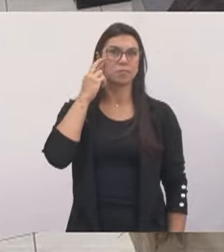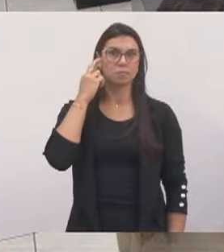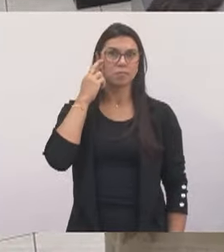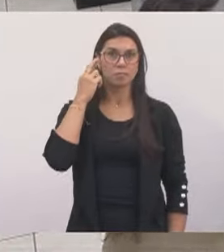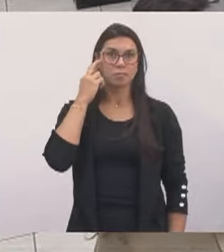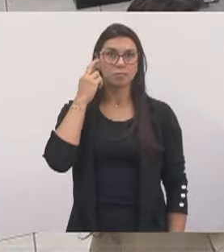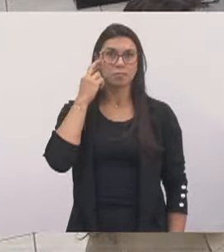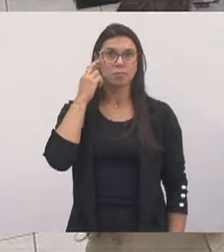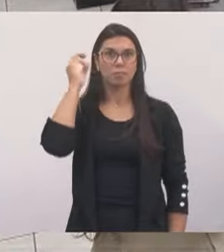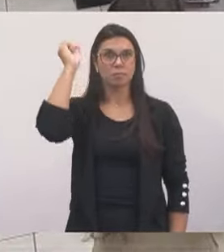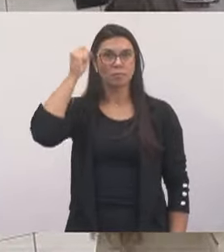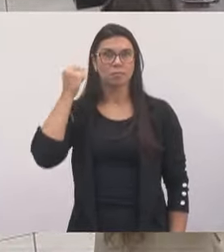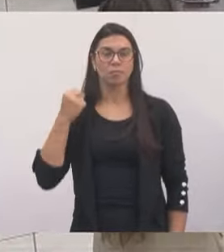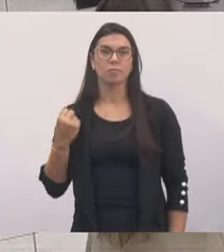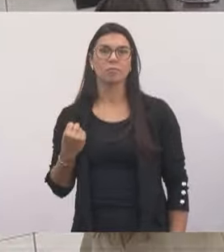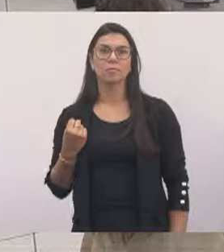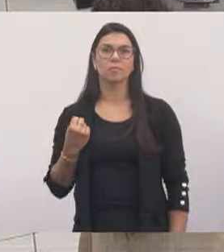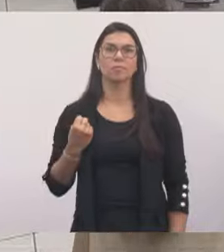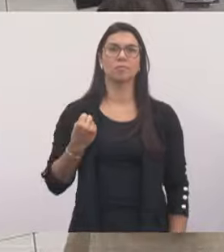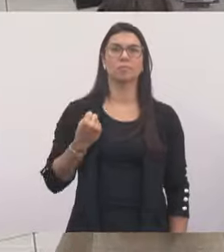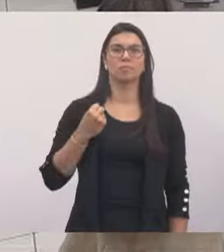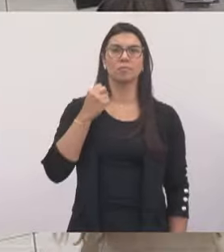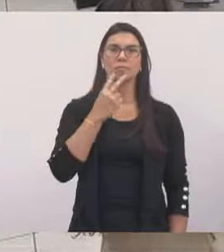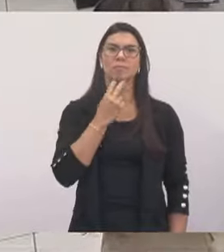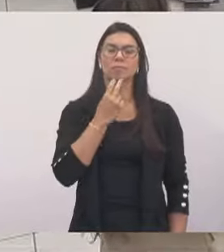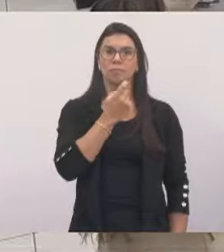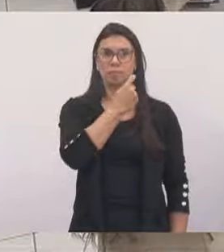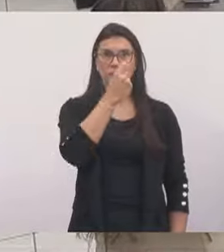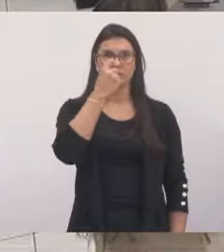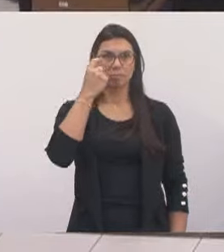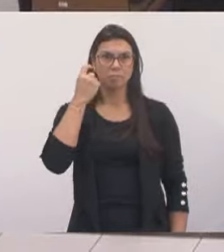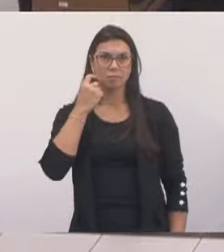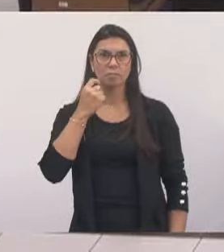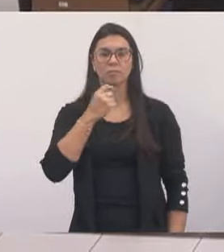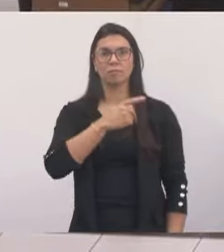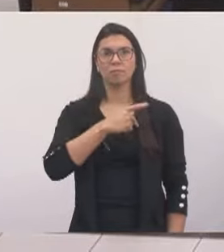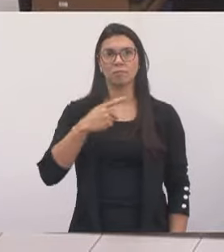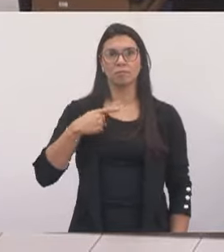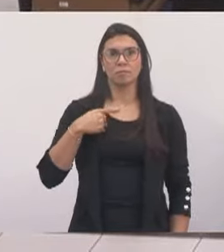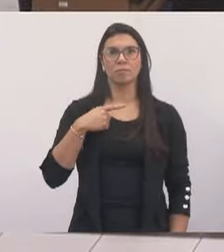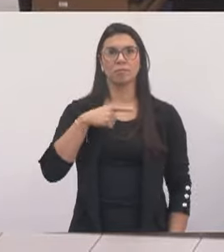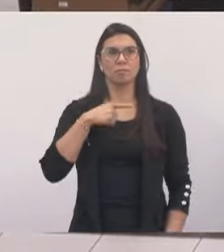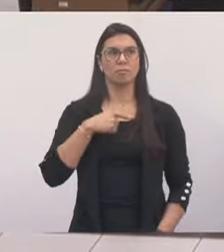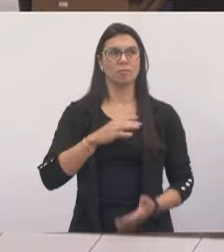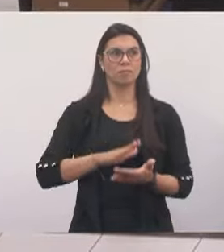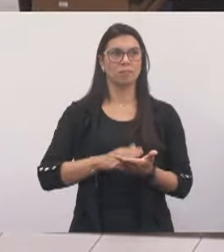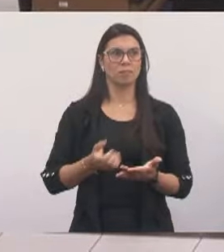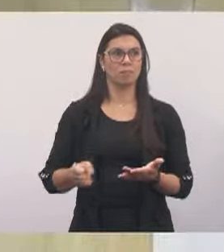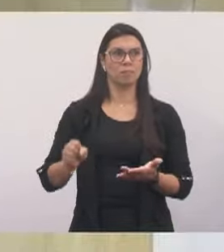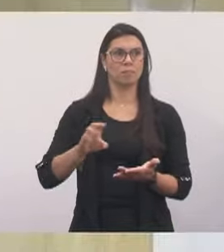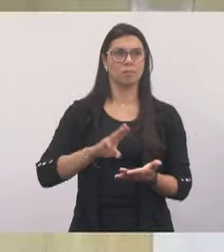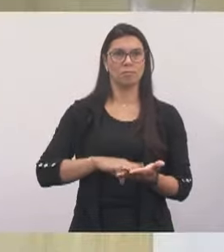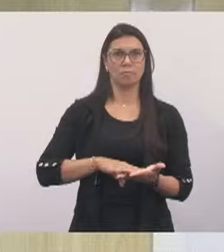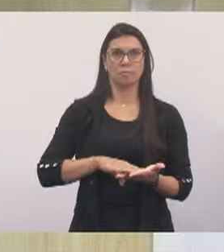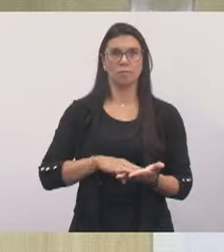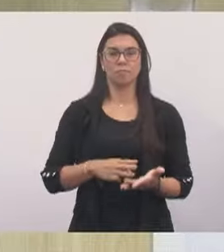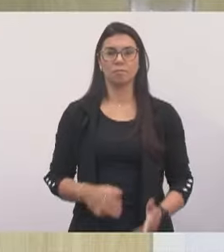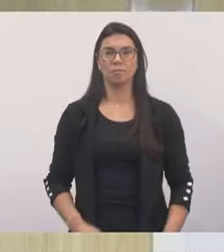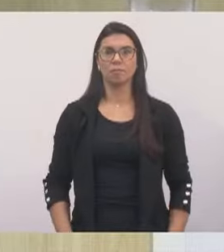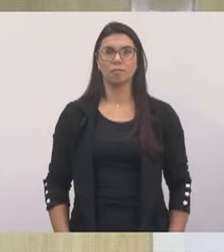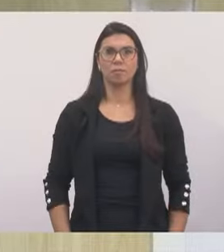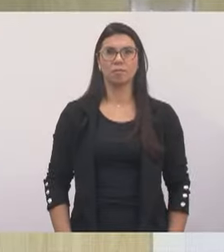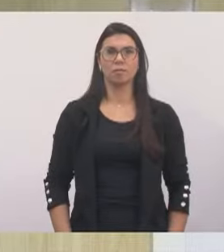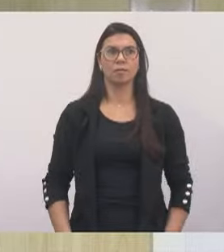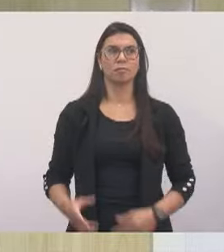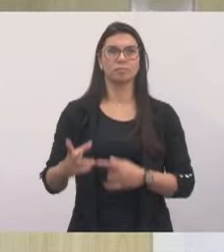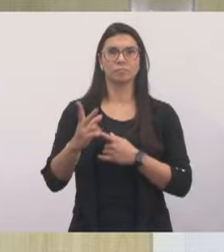Roninha, vereadora Sônia Patas da Amizade, vereador Valmir do Parque Meia Lua. Senhor presidente, temos quórum. Sob a proteção